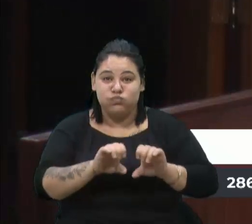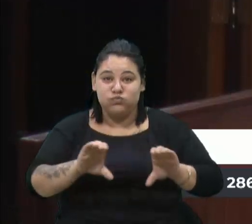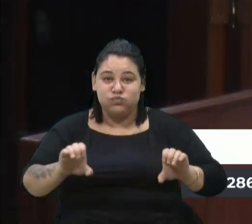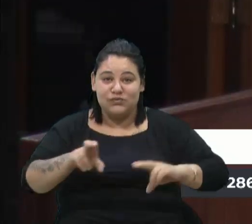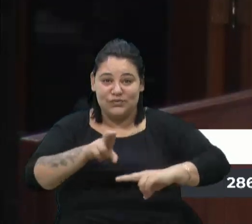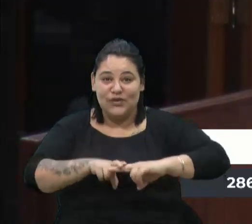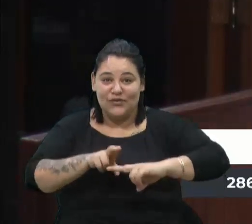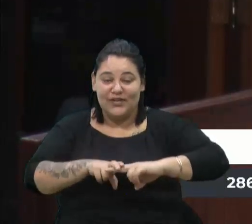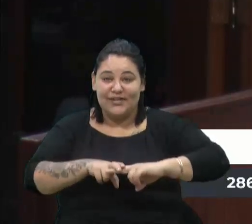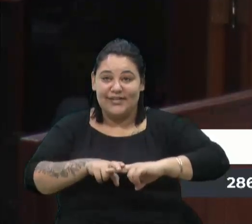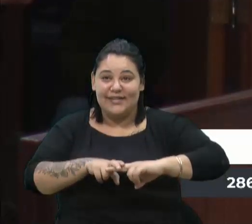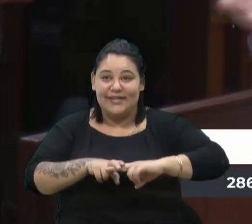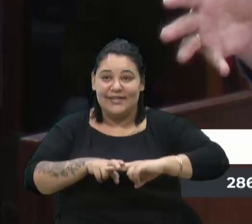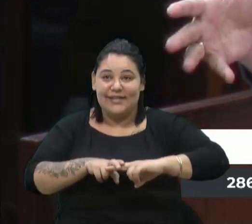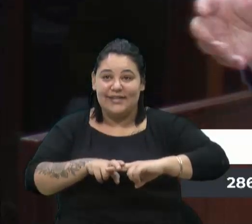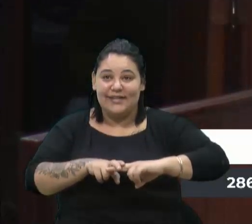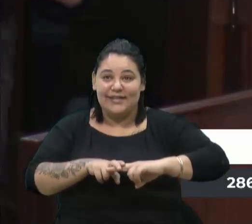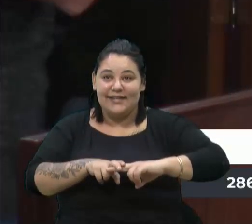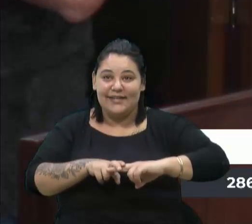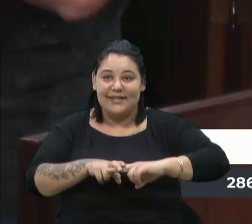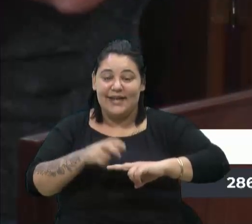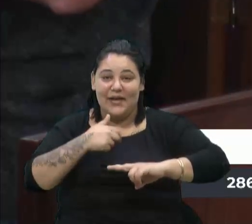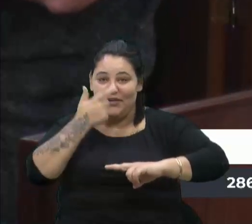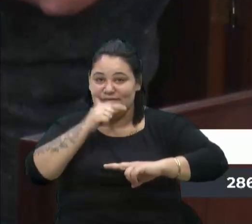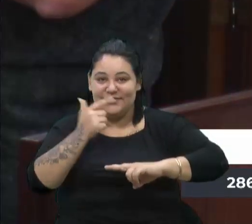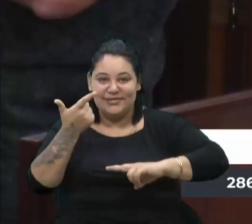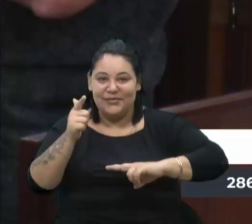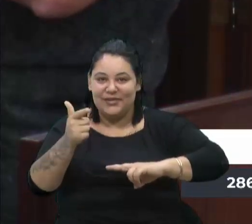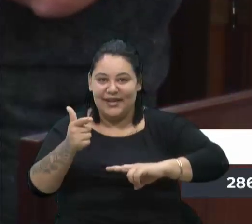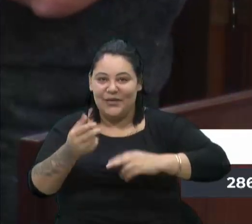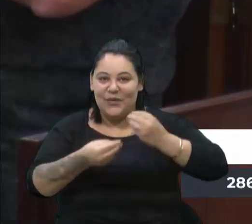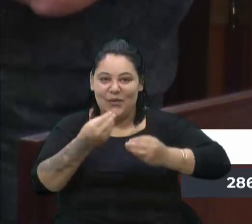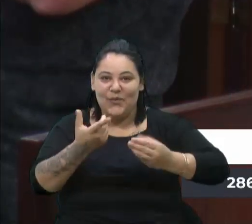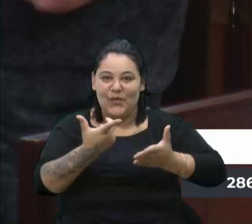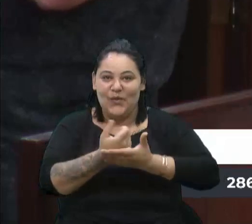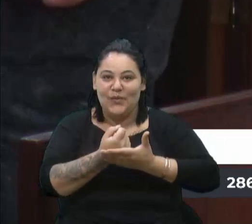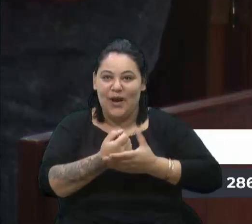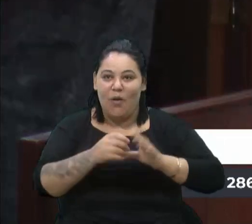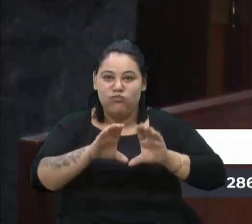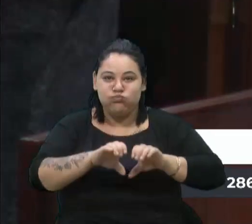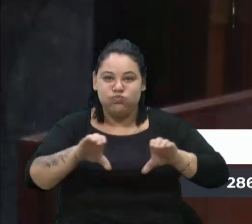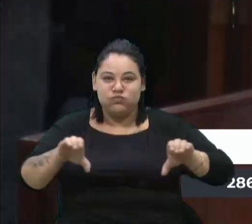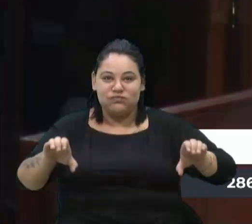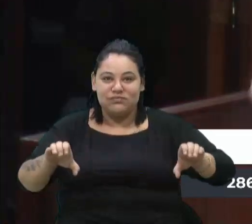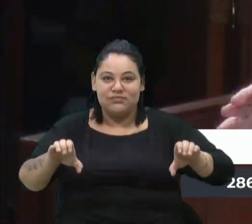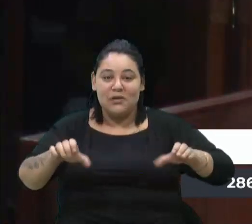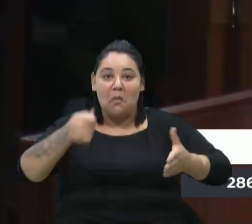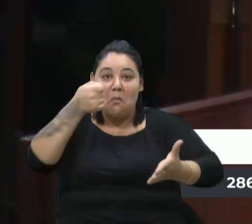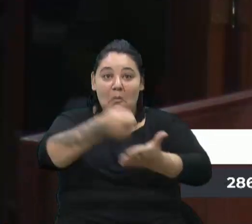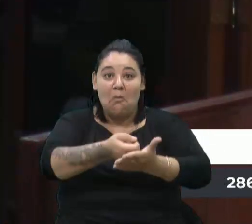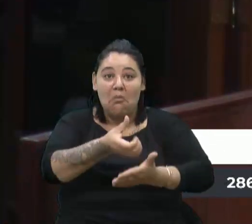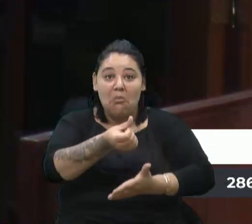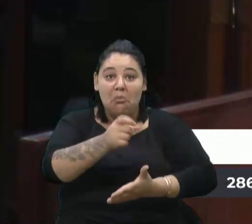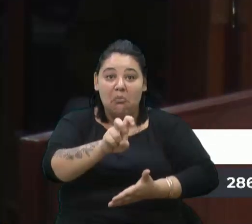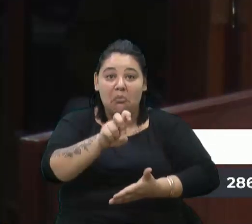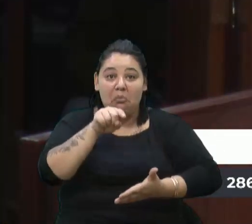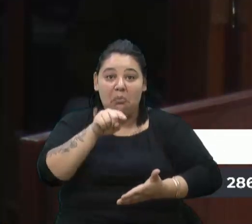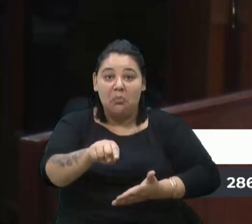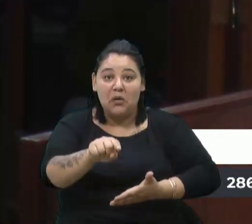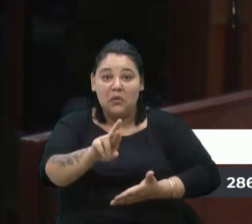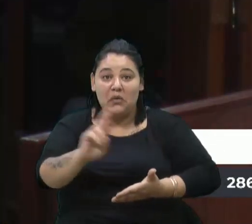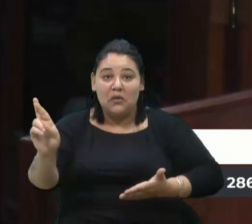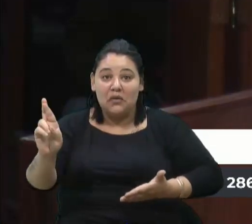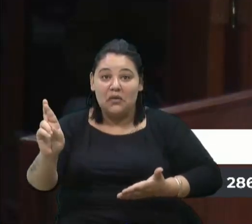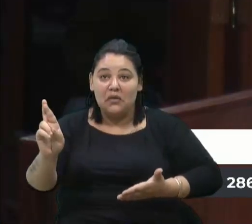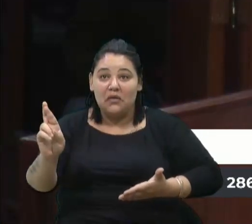deve ter acho que não tem condições né de ter um sofá que custa 65 mil reais ele